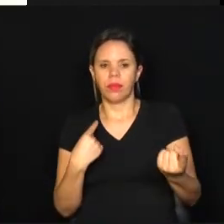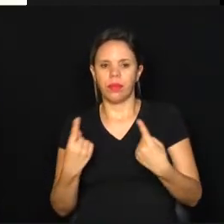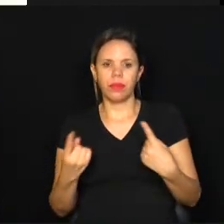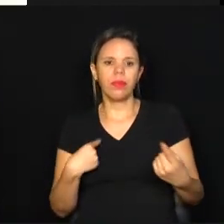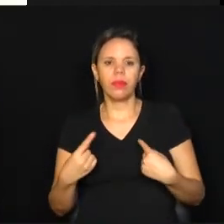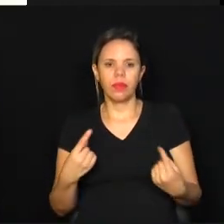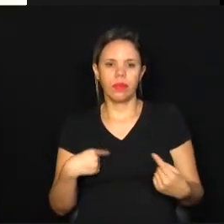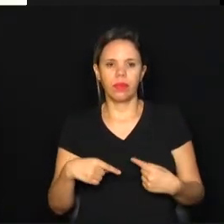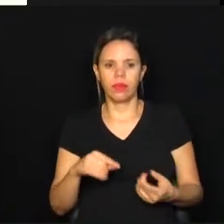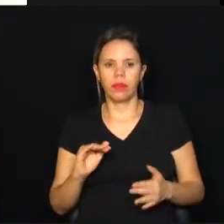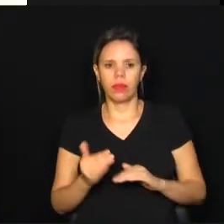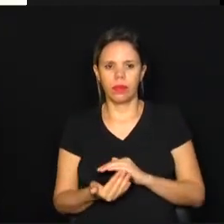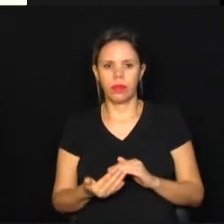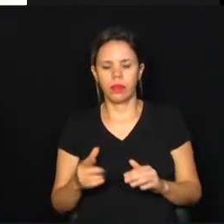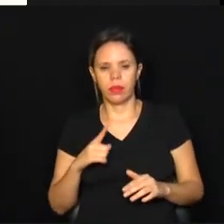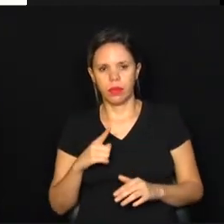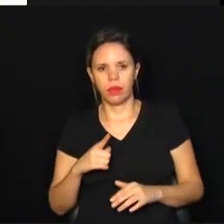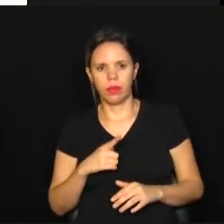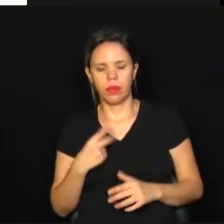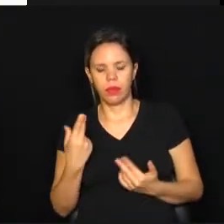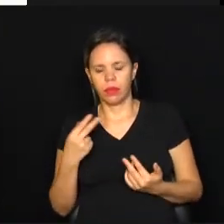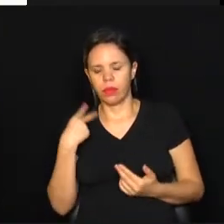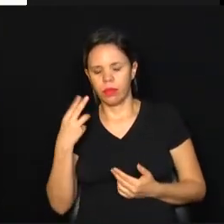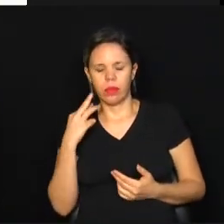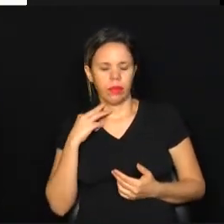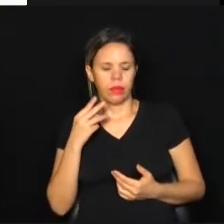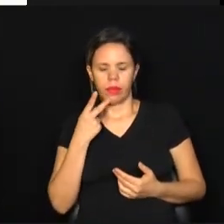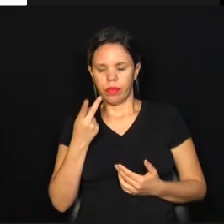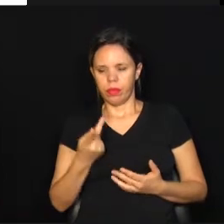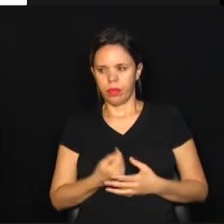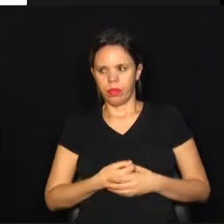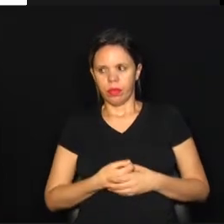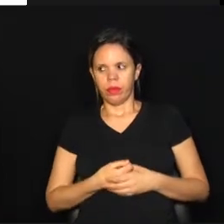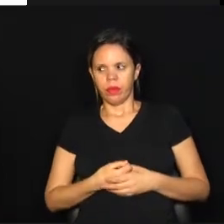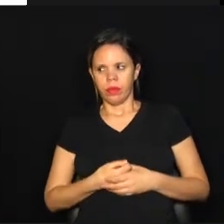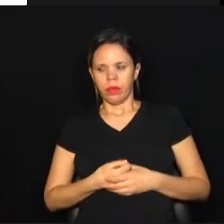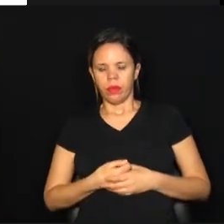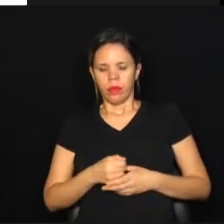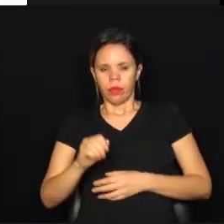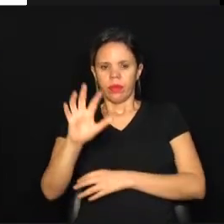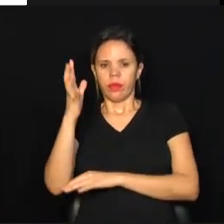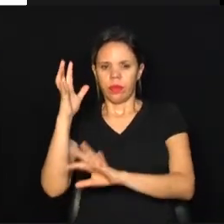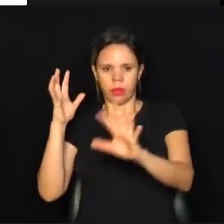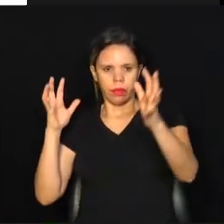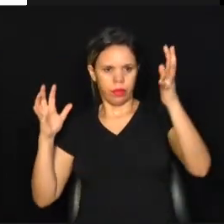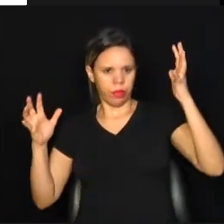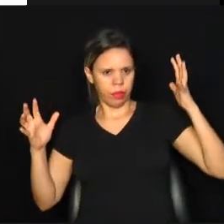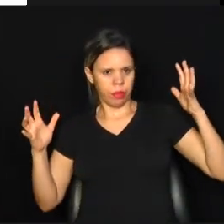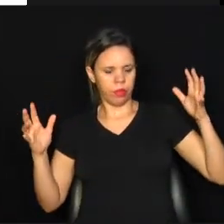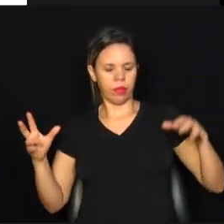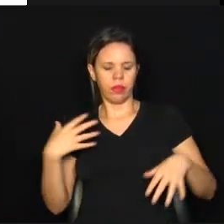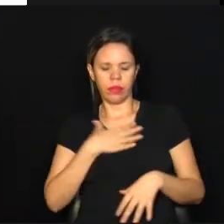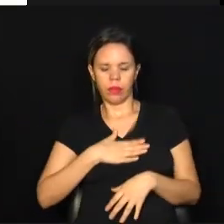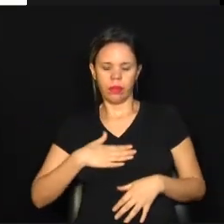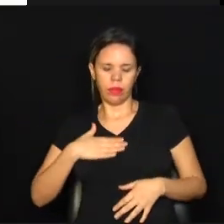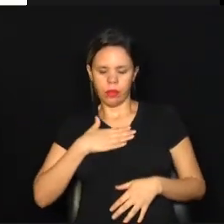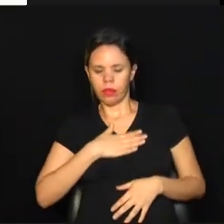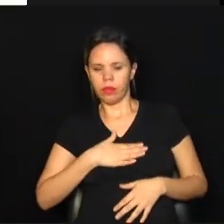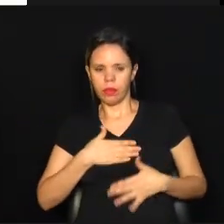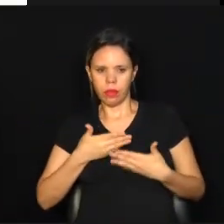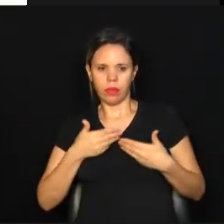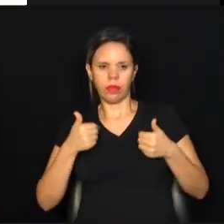polo, que você tenha, igual o vereador Cecílio comentou, a questão de arborização, né, que te dá uma sensação de